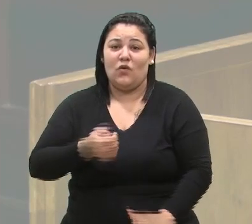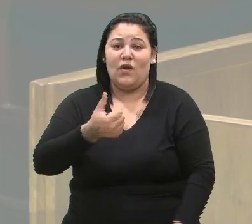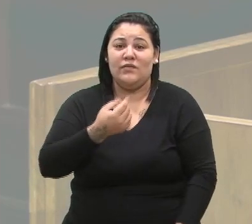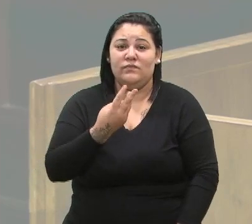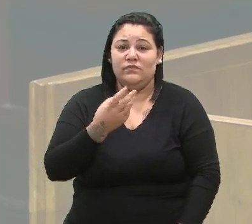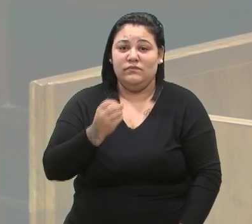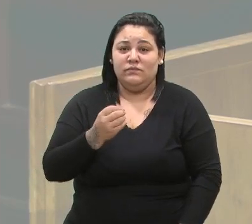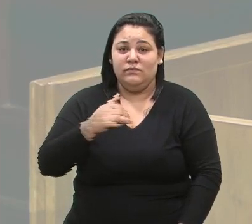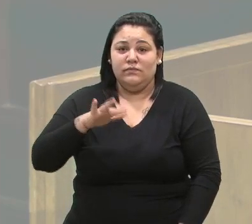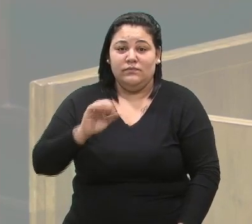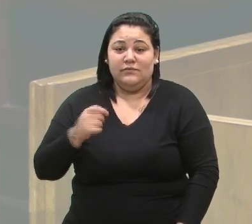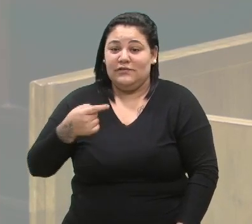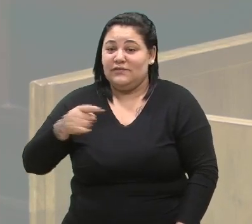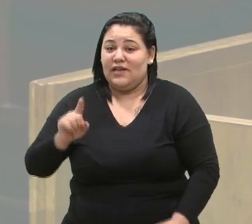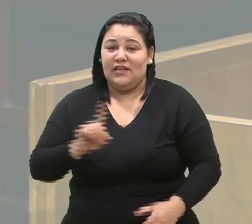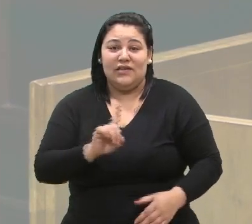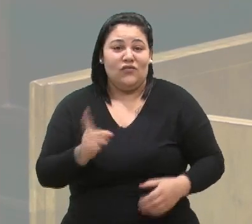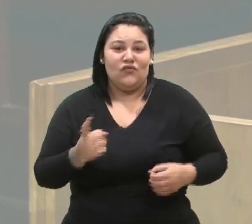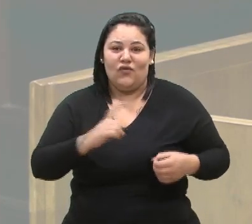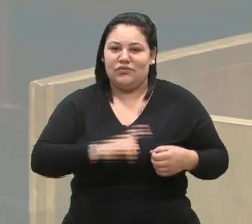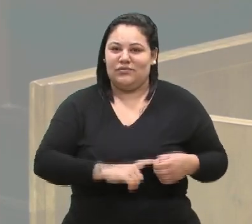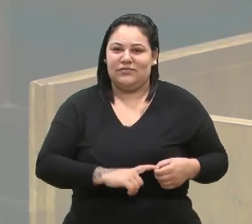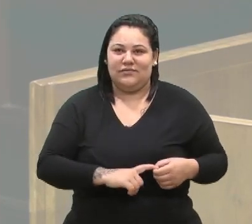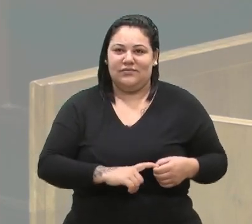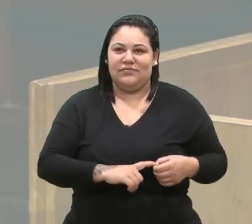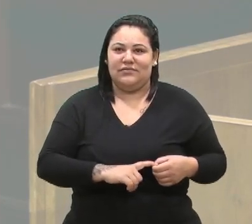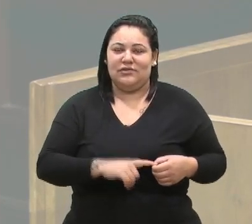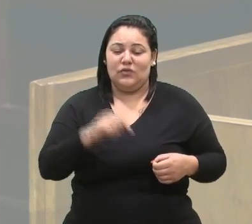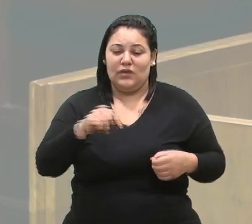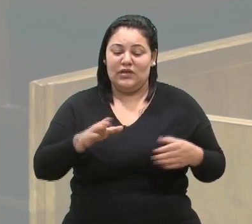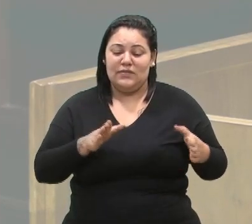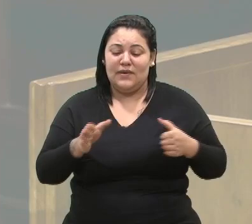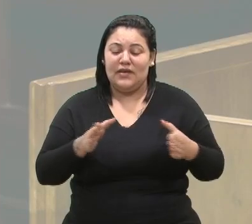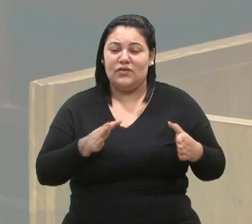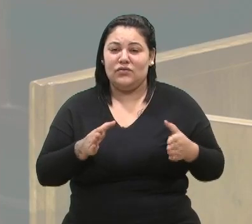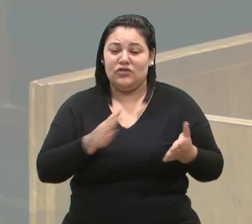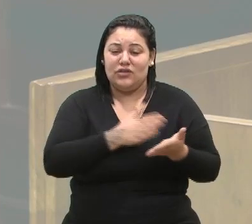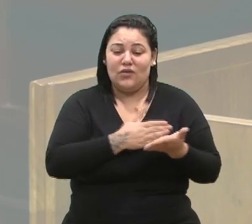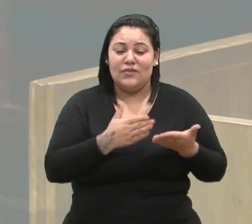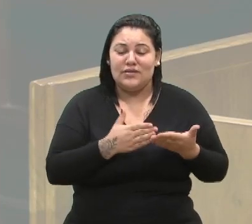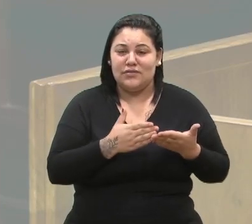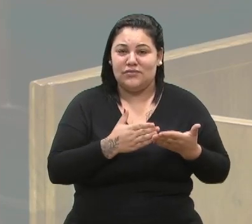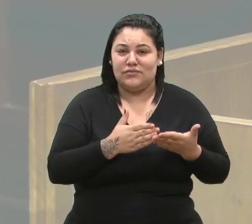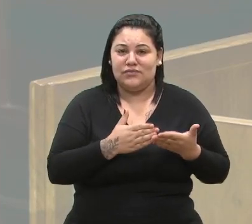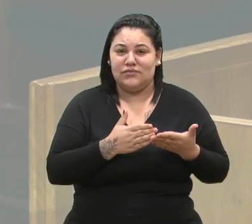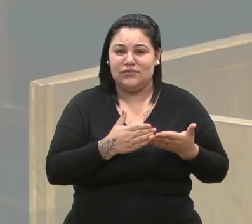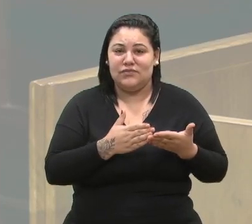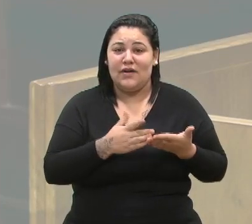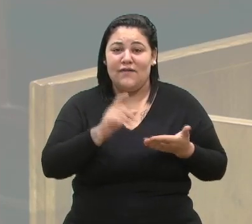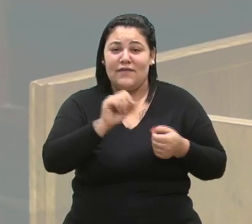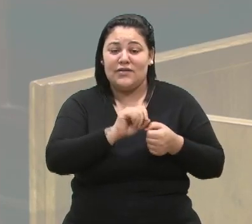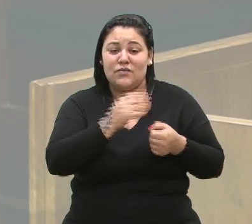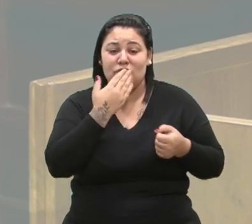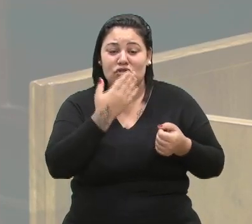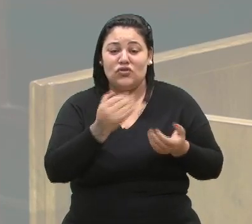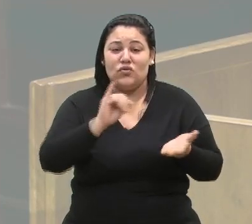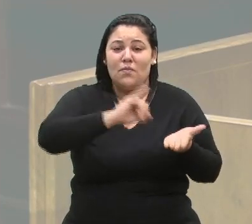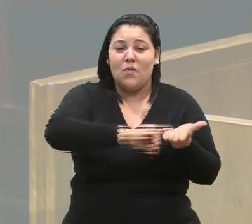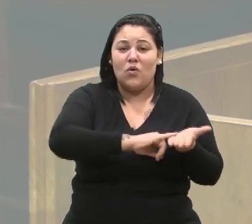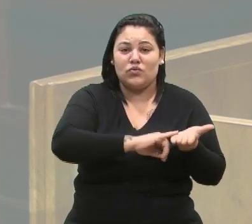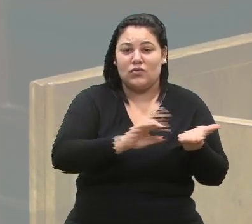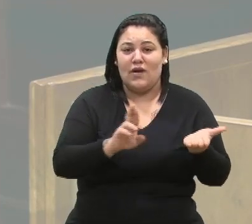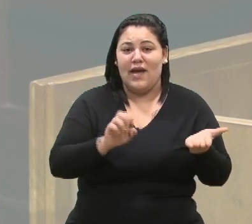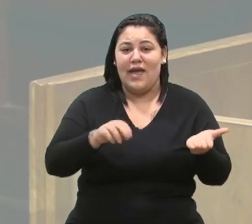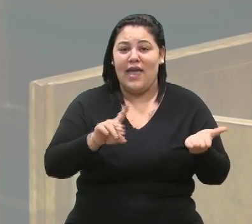que vai e não volta. Então, neste período que estamos iniciando o processo de declaração de imposto de renda, a gente faz